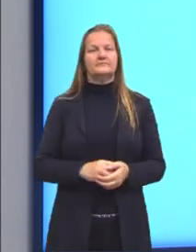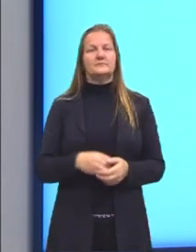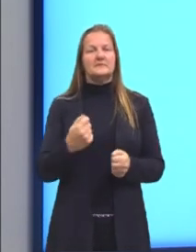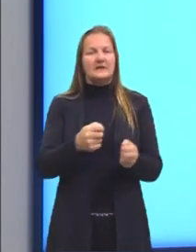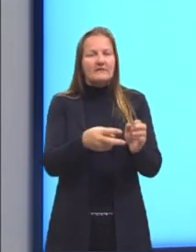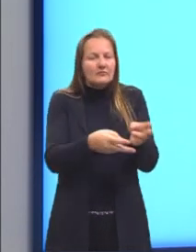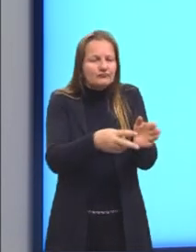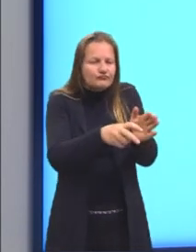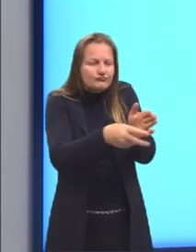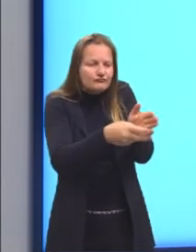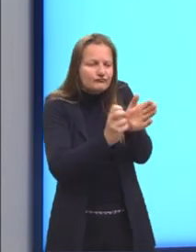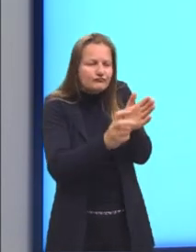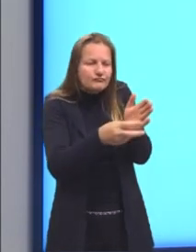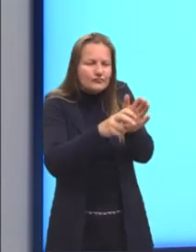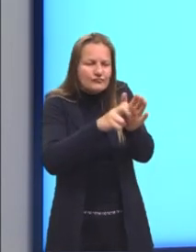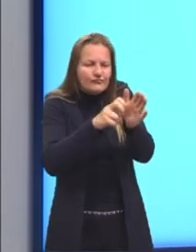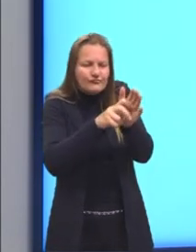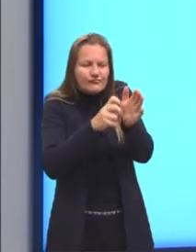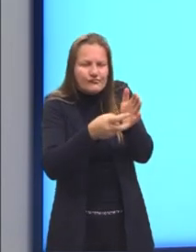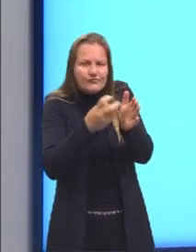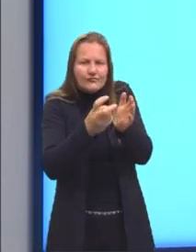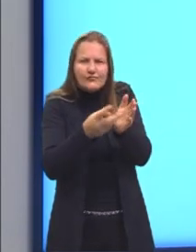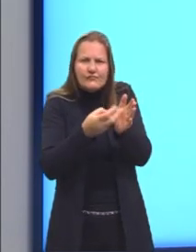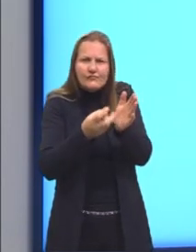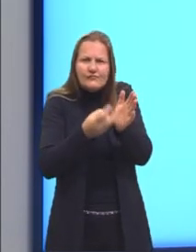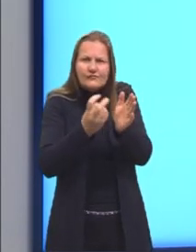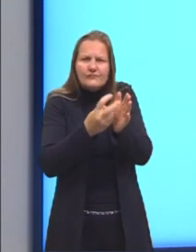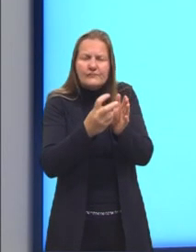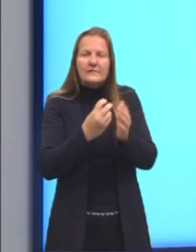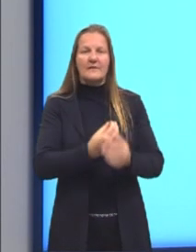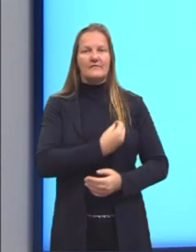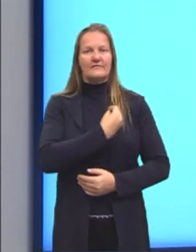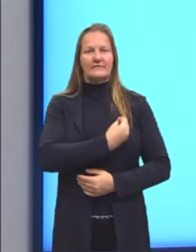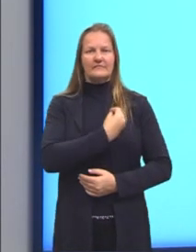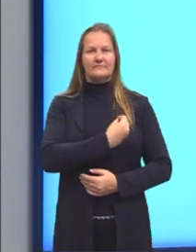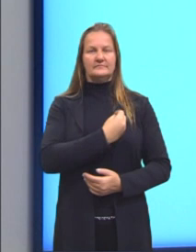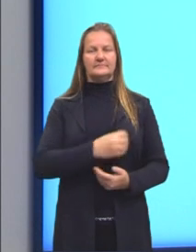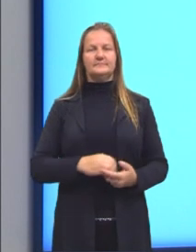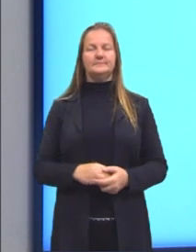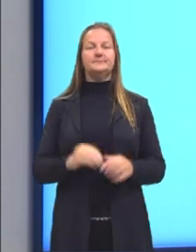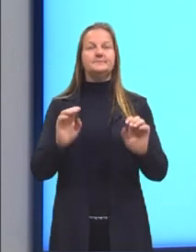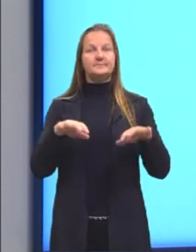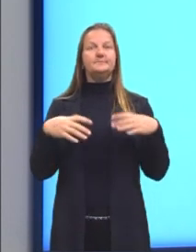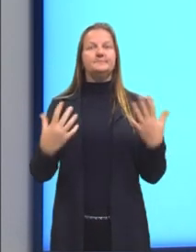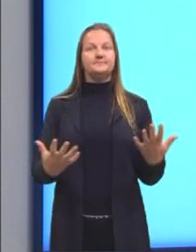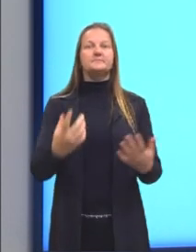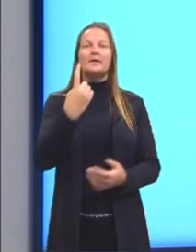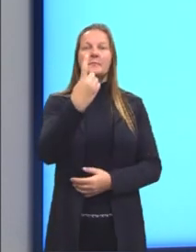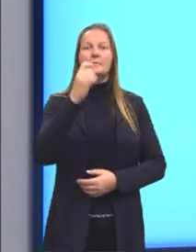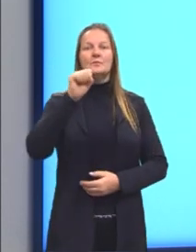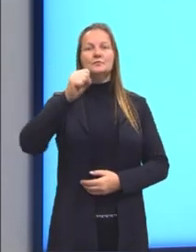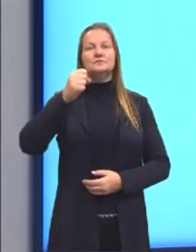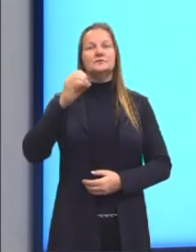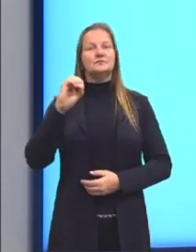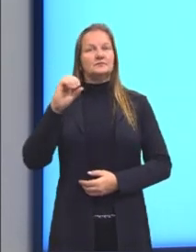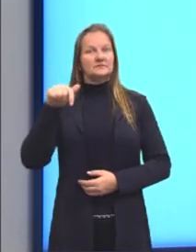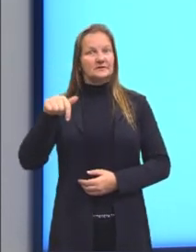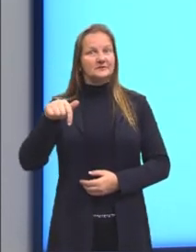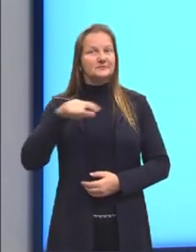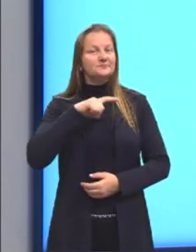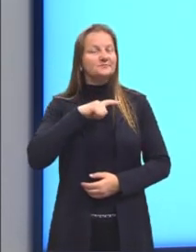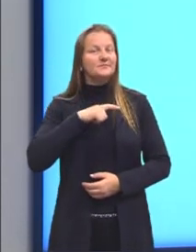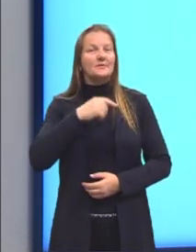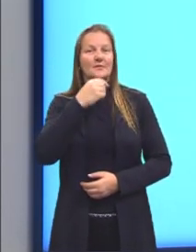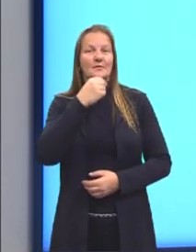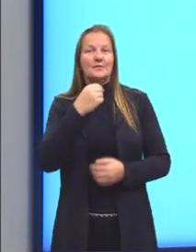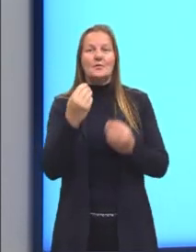aí ele vai retirar de algum organismo vivo então em 1807 o